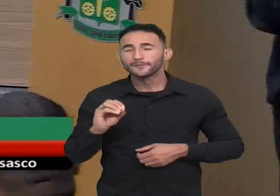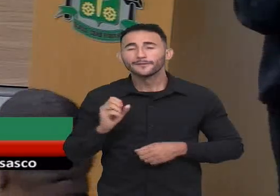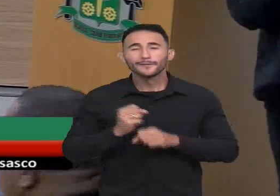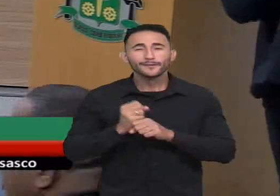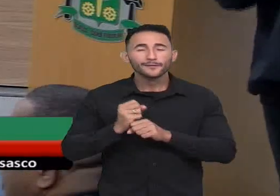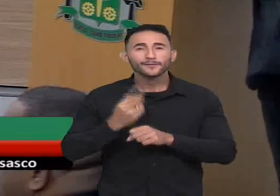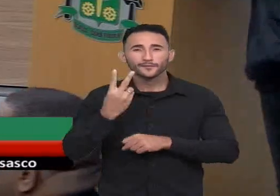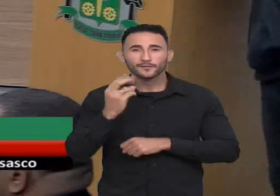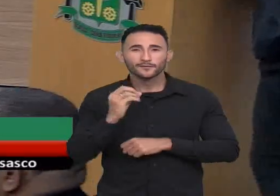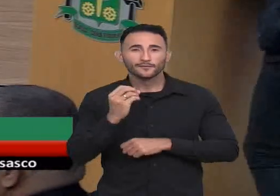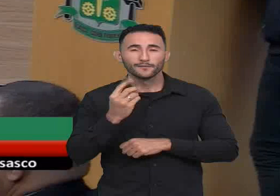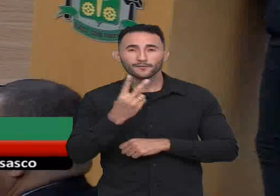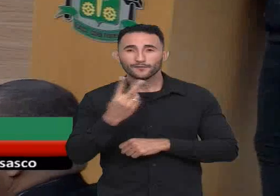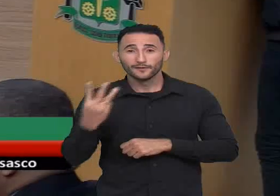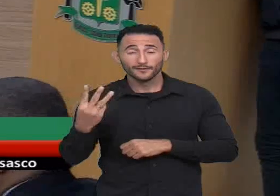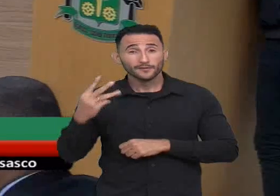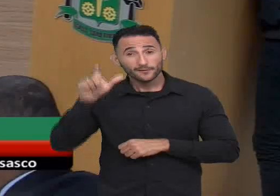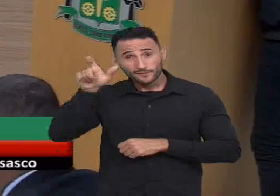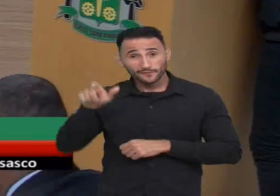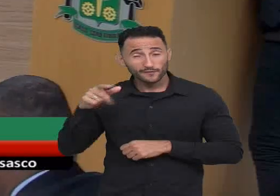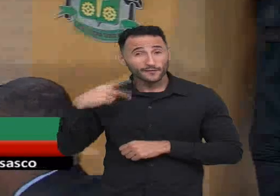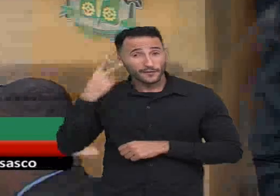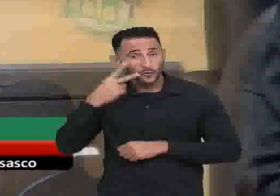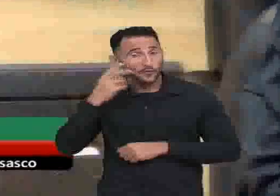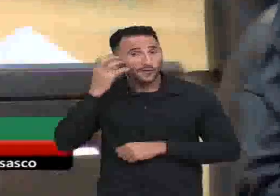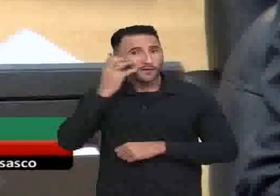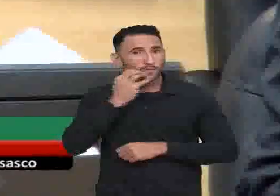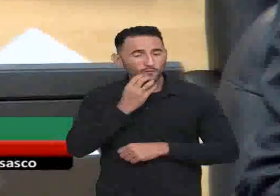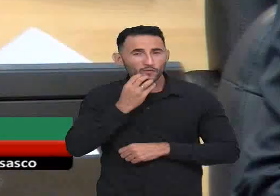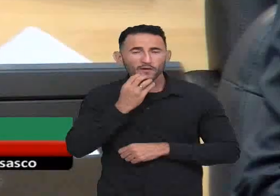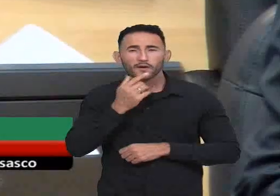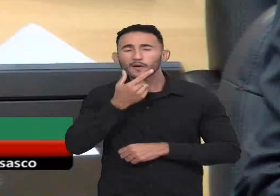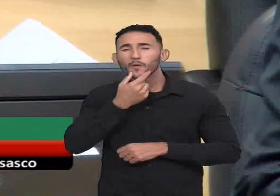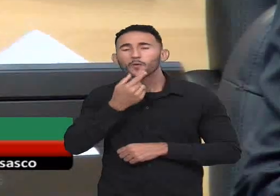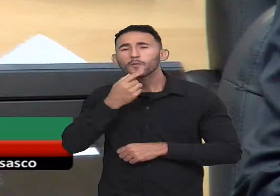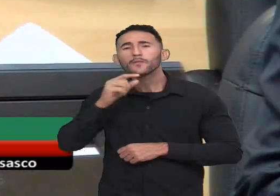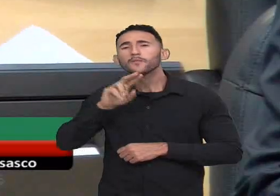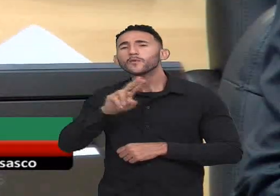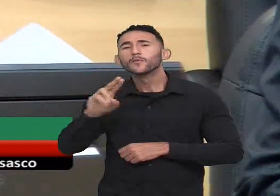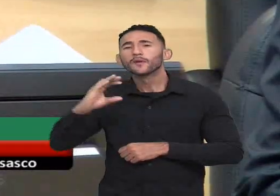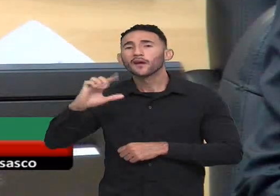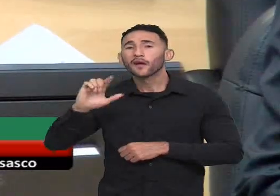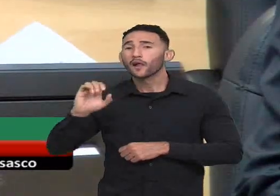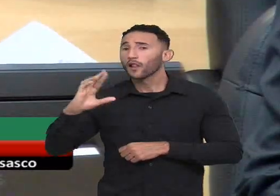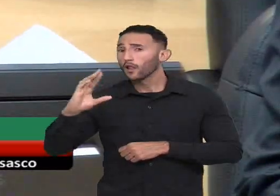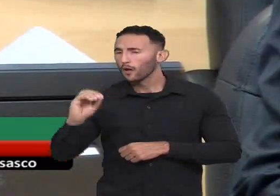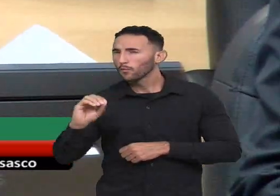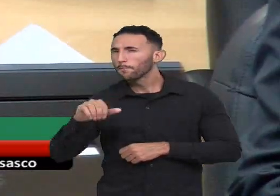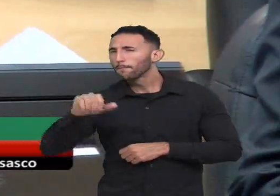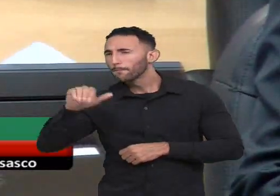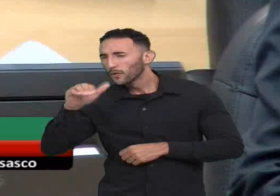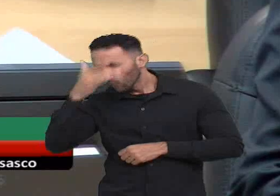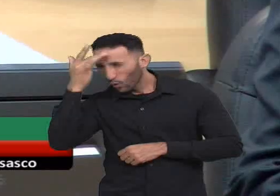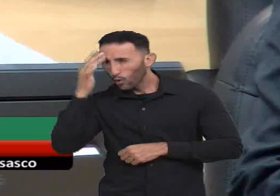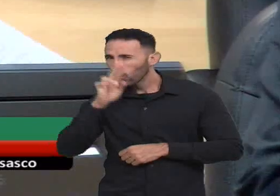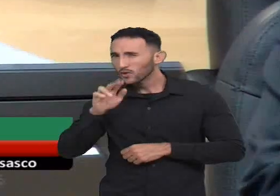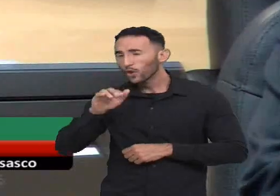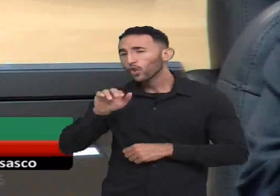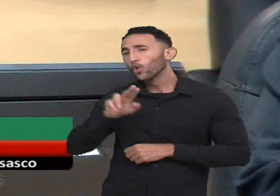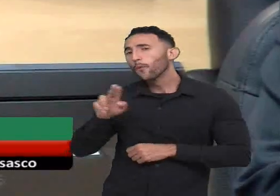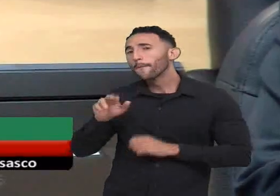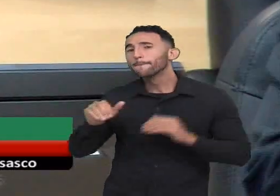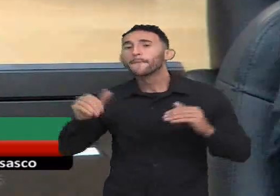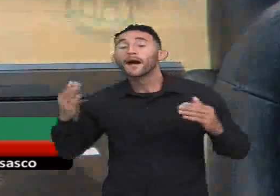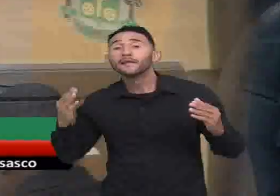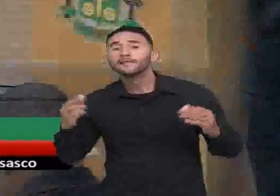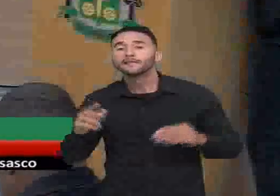do nobre vereador Emerson Osasco, ao senhor Claro Lopes, mais conhecido como Cal, por sua trajetória